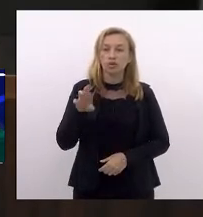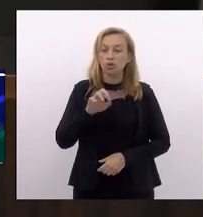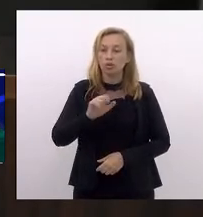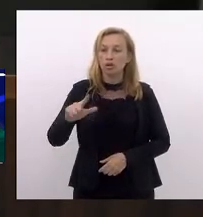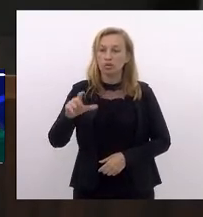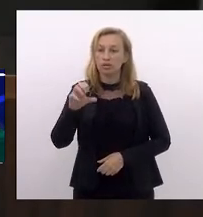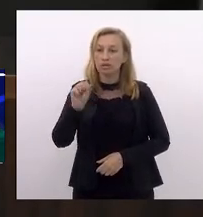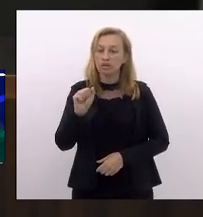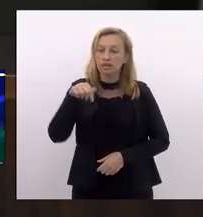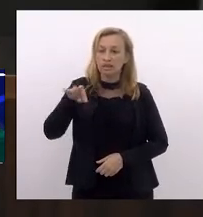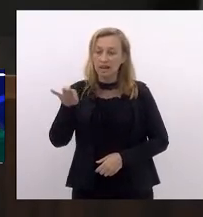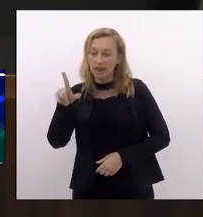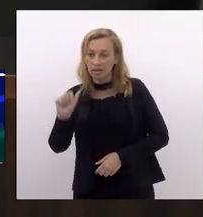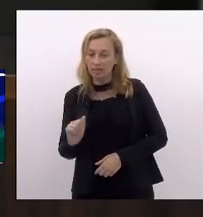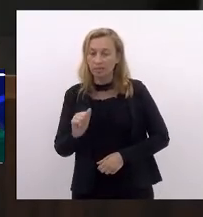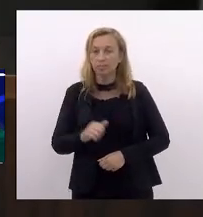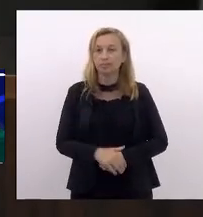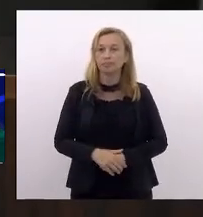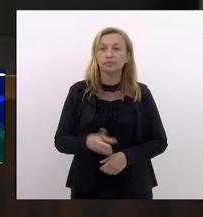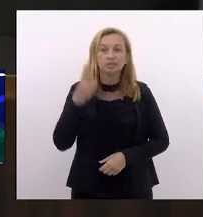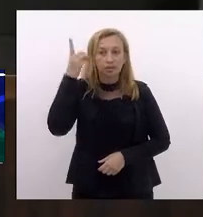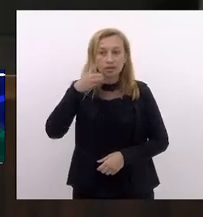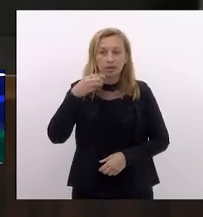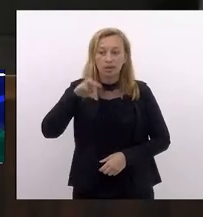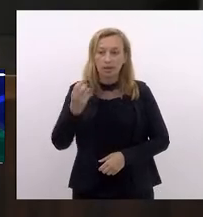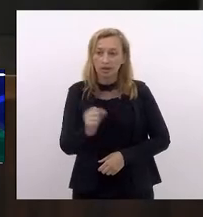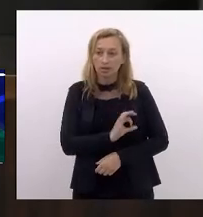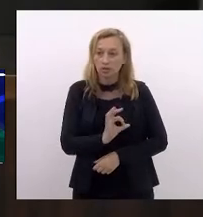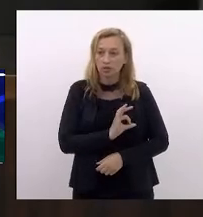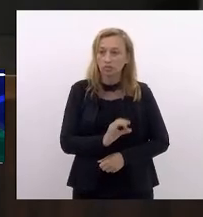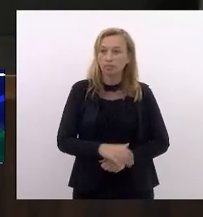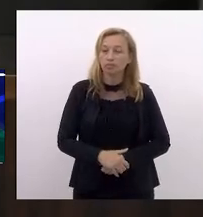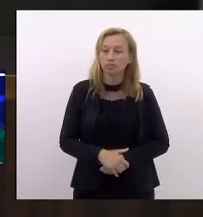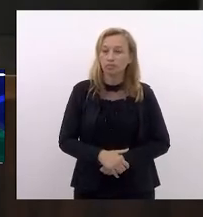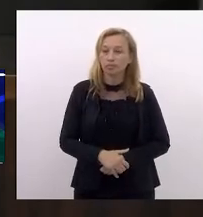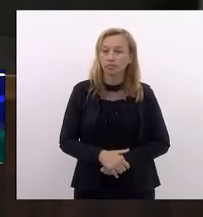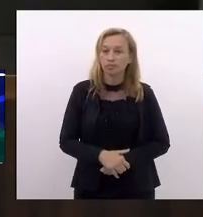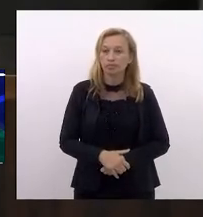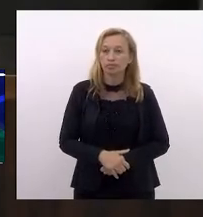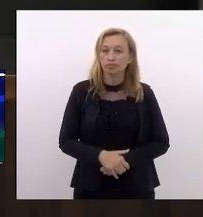Salema estado Coronel se libertar da Marta Rocha